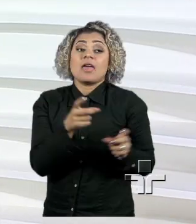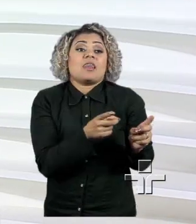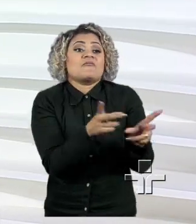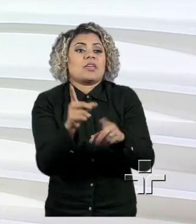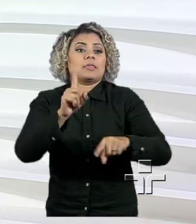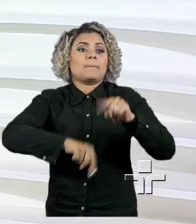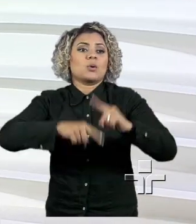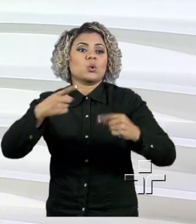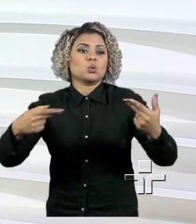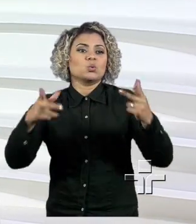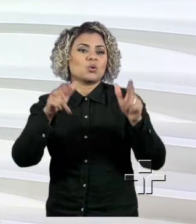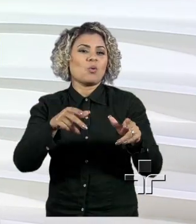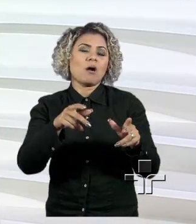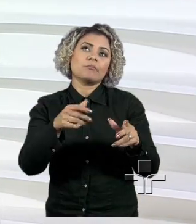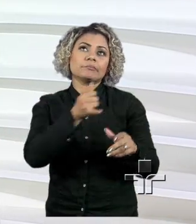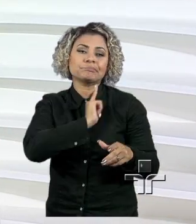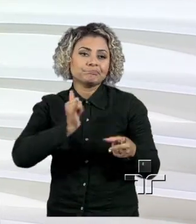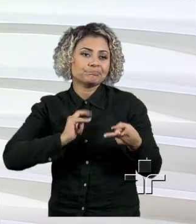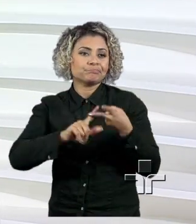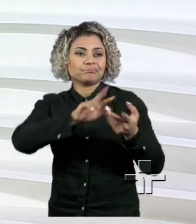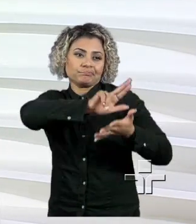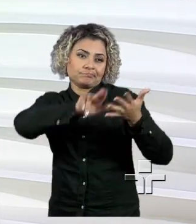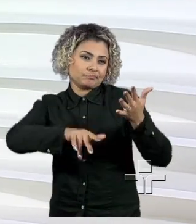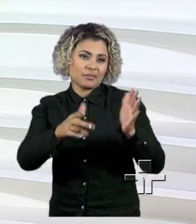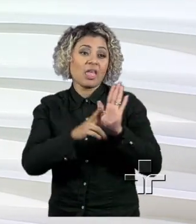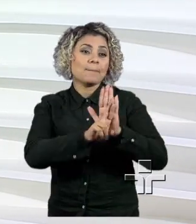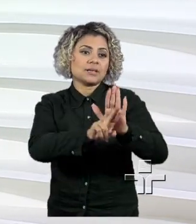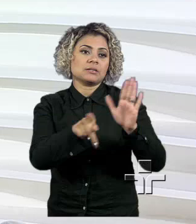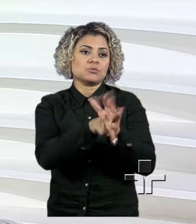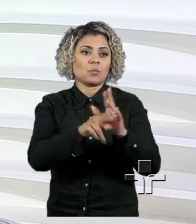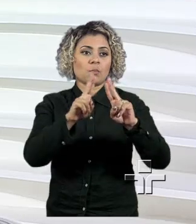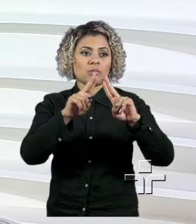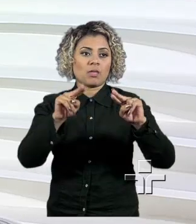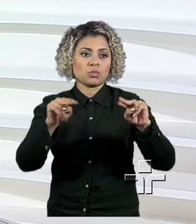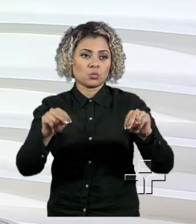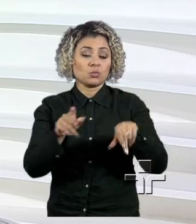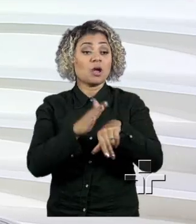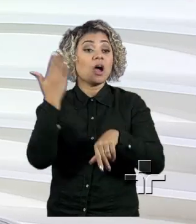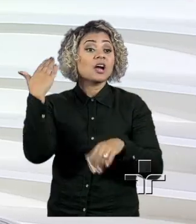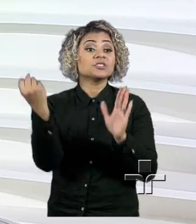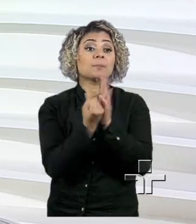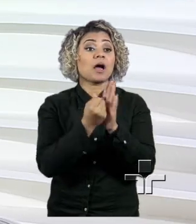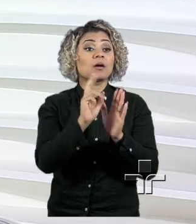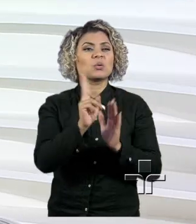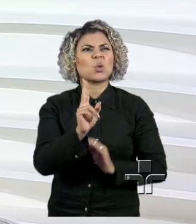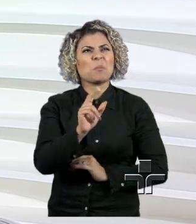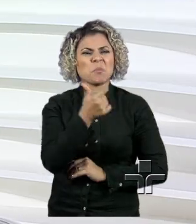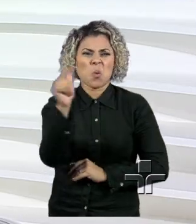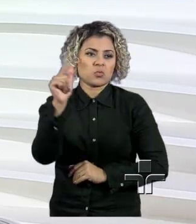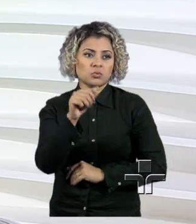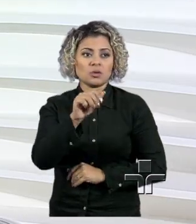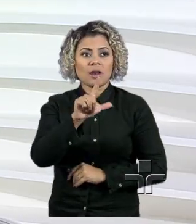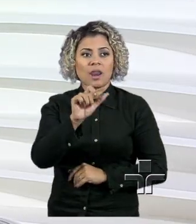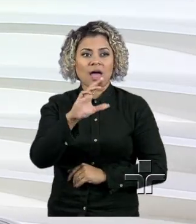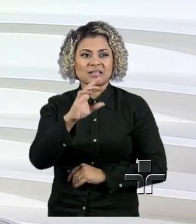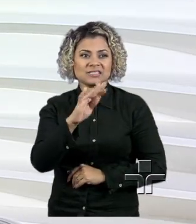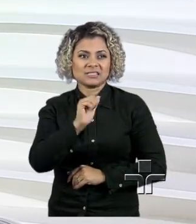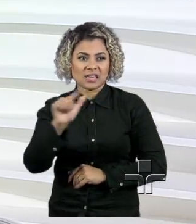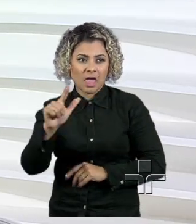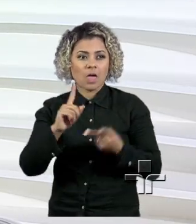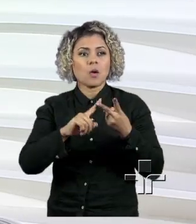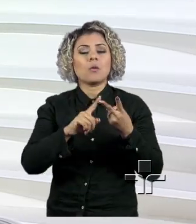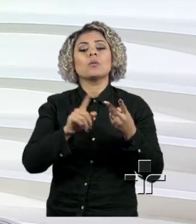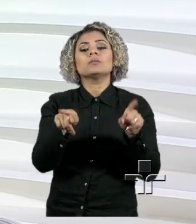de produtos domiciliares. Eles eram representantes da Natura, quando a Natura chamava Larkinciel ainda, né? Da